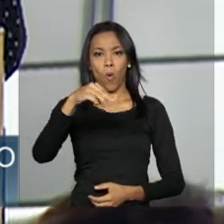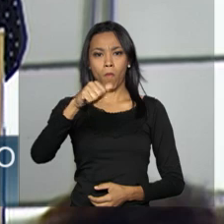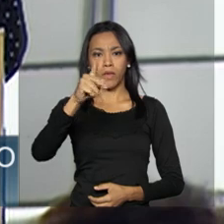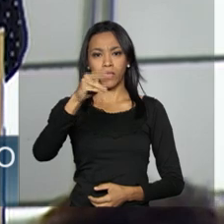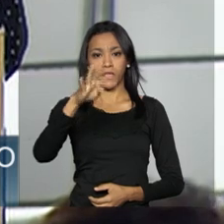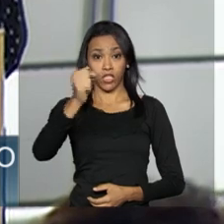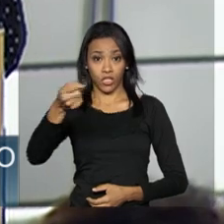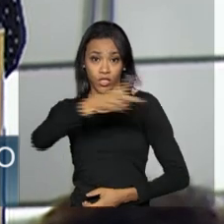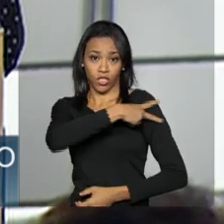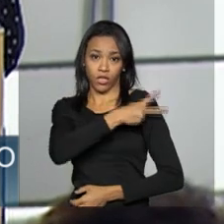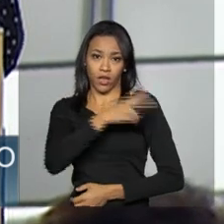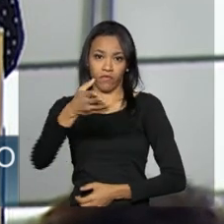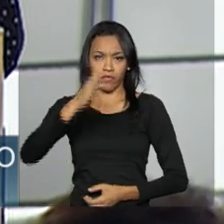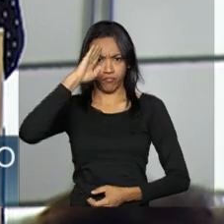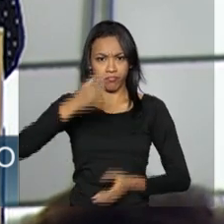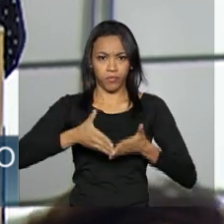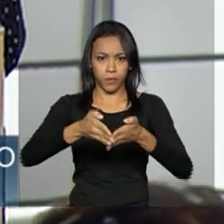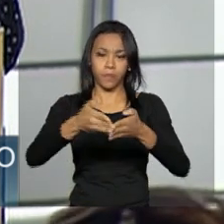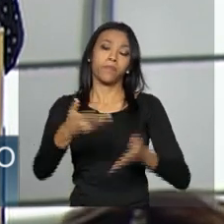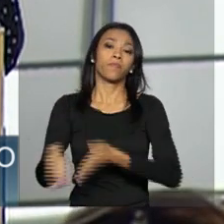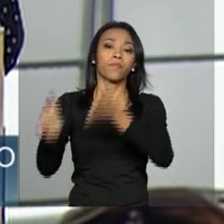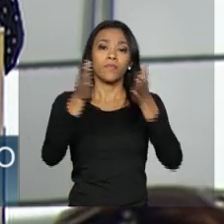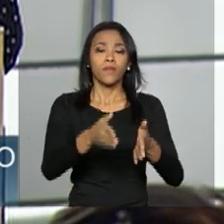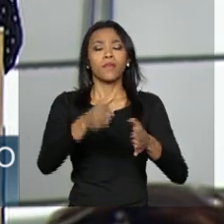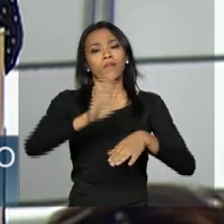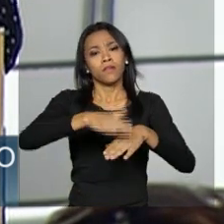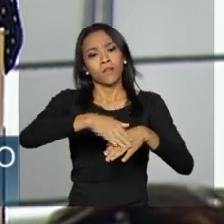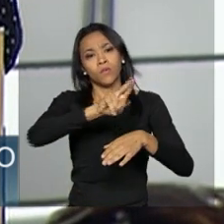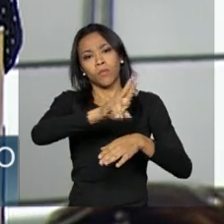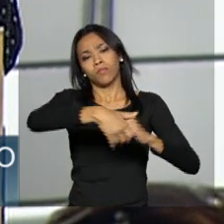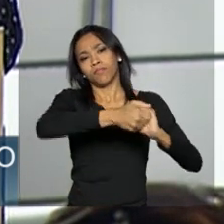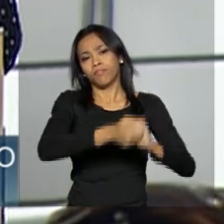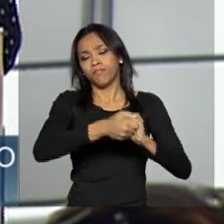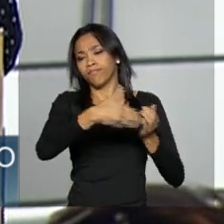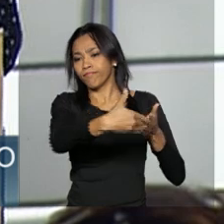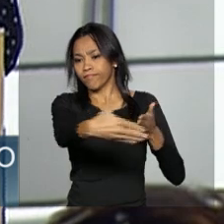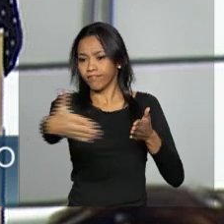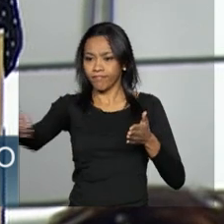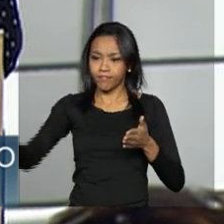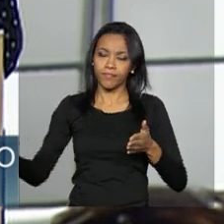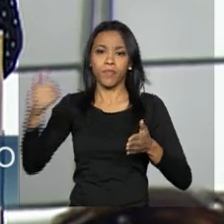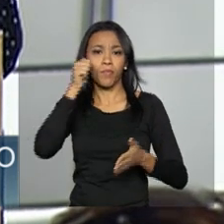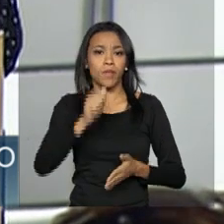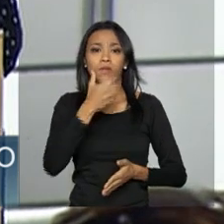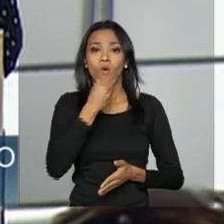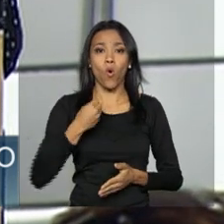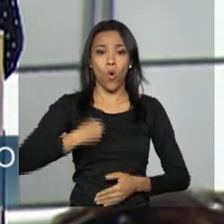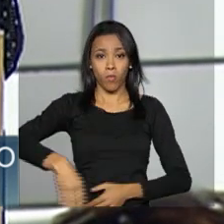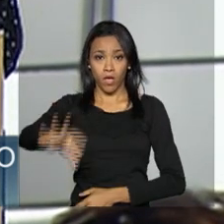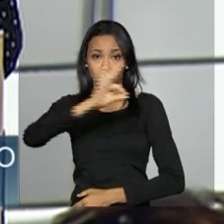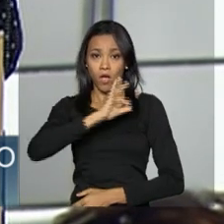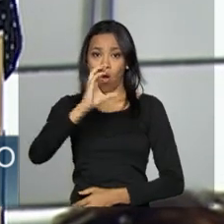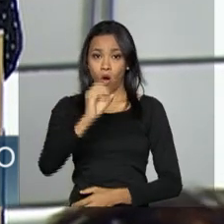de esquadra. Por meio dos quais cumprimento todos os senhores e senhoras oficiais da Marinha